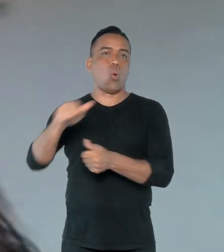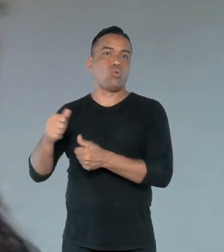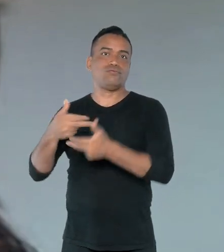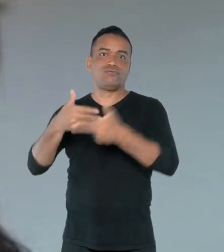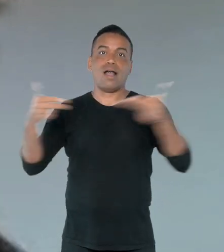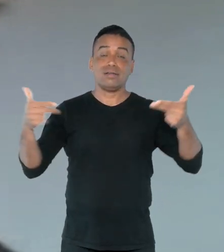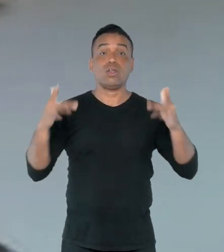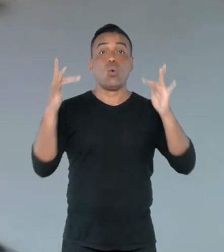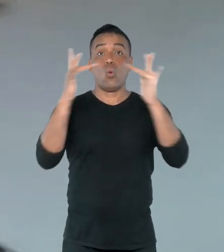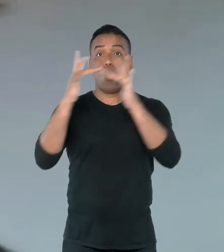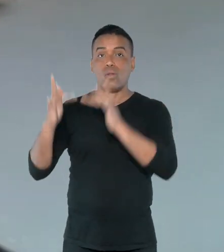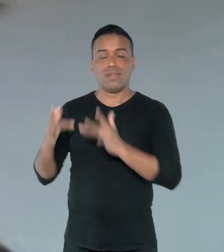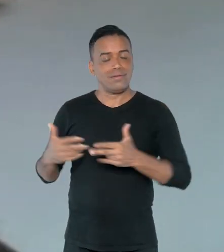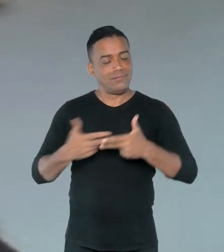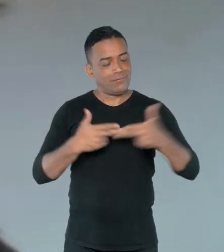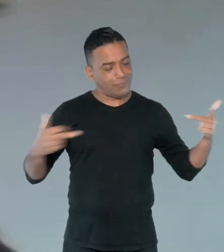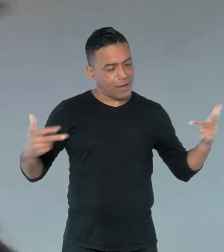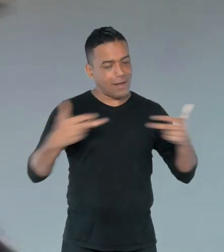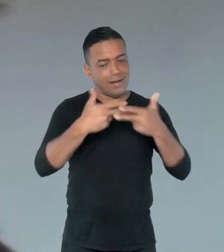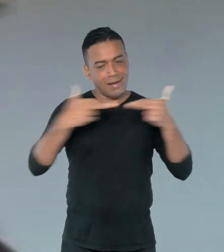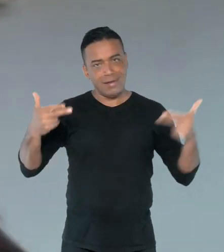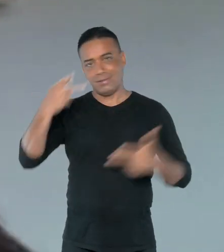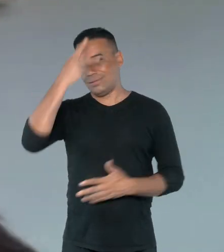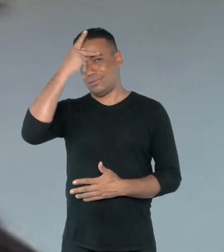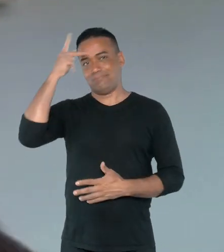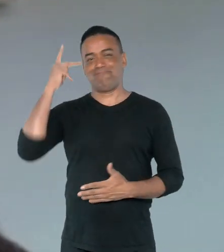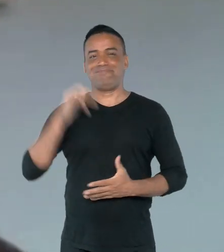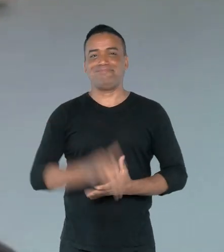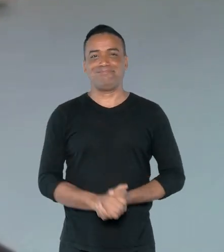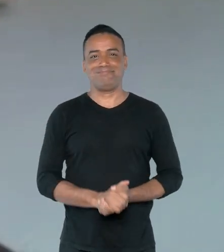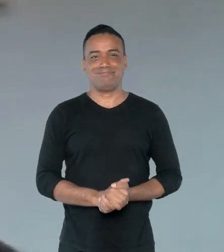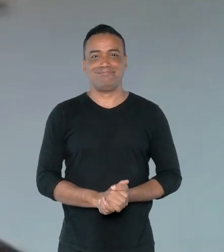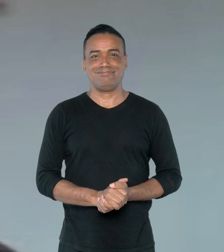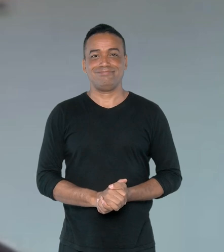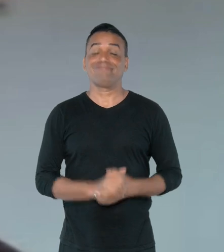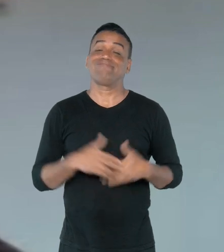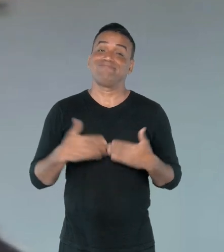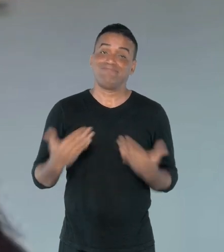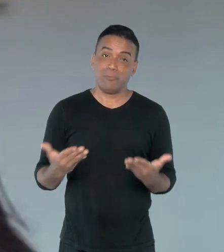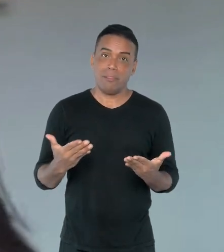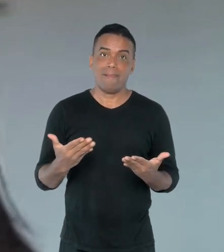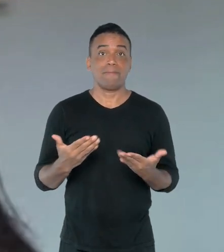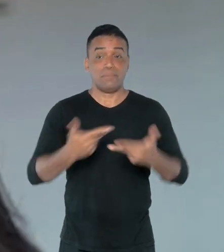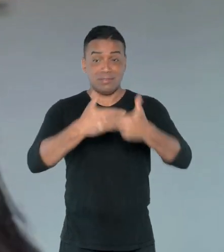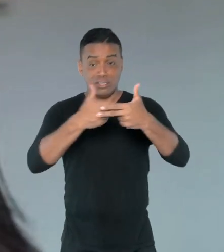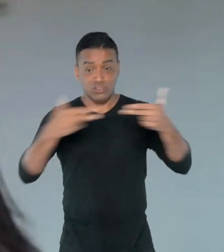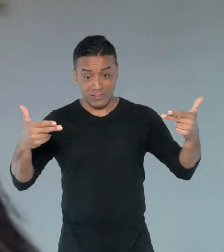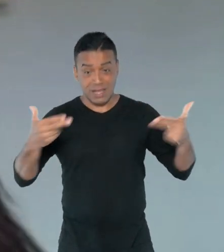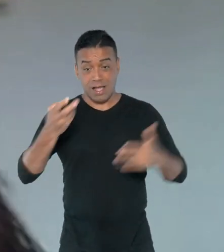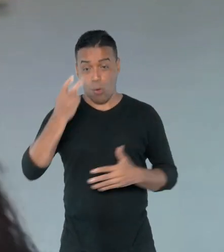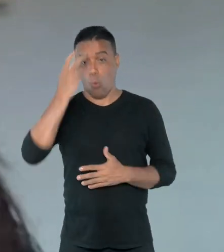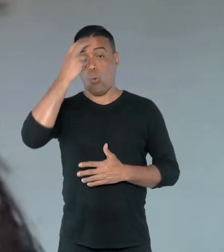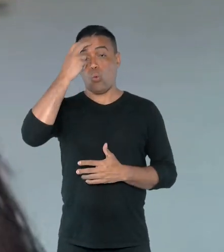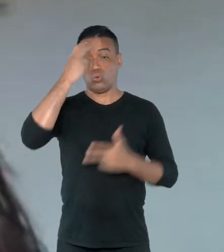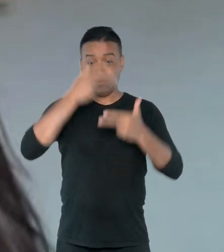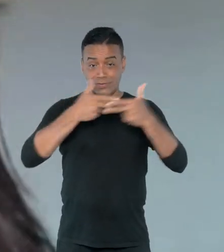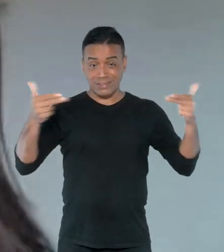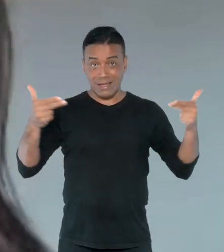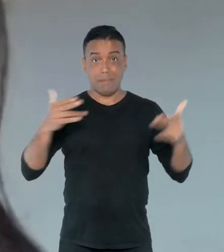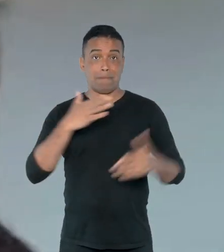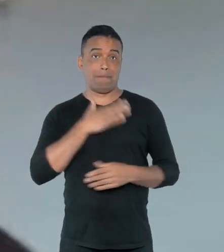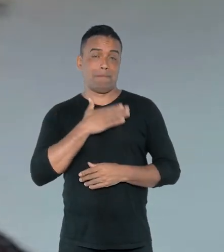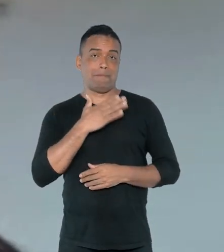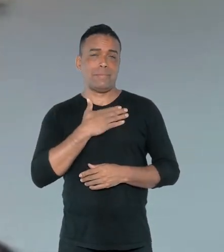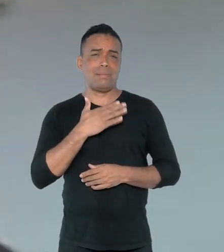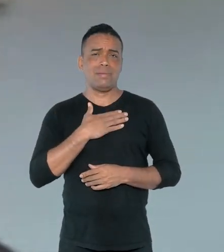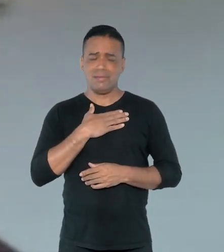esse contato com várias pessoas. E aí, assim, a diversidade cultural, para mim, é um